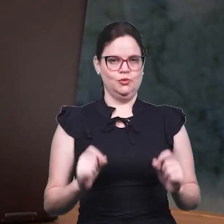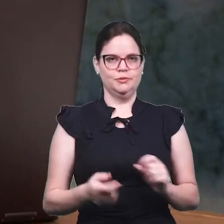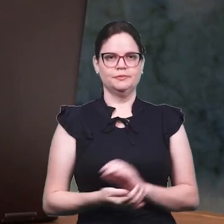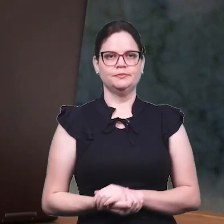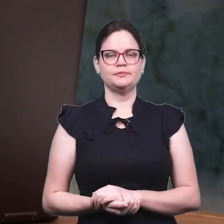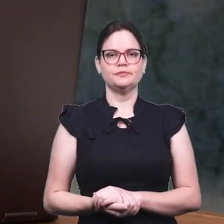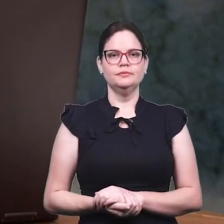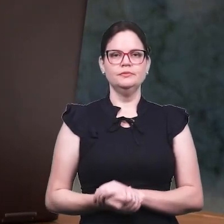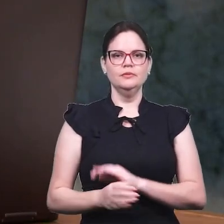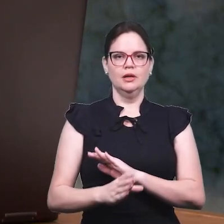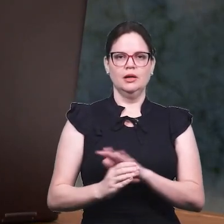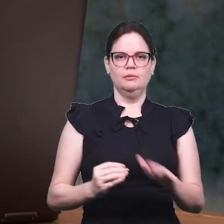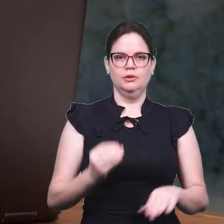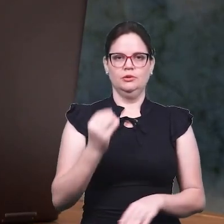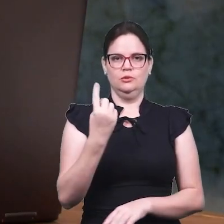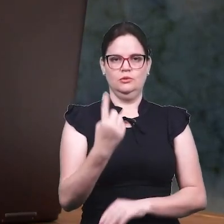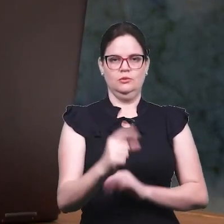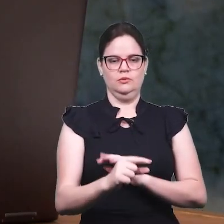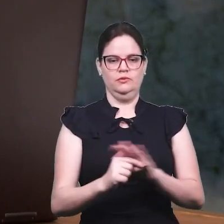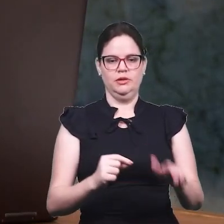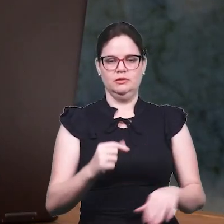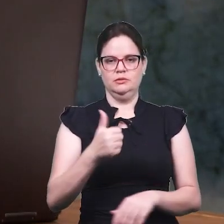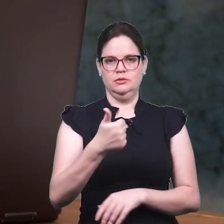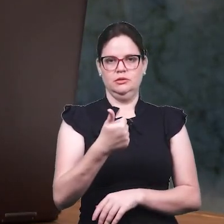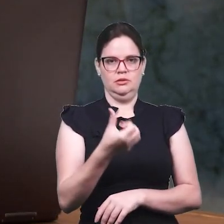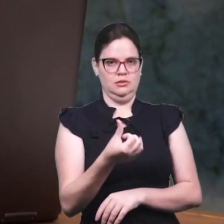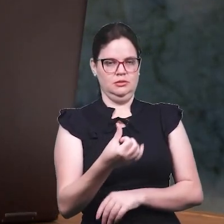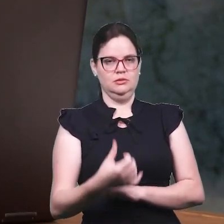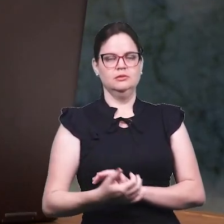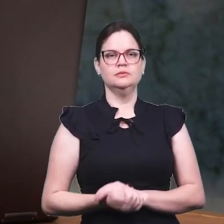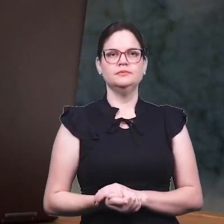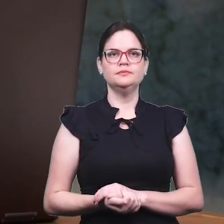que está aqui no capítulo 1, verso 16.